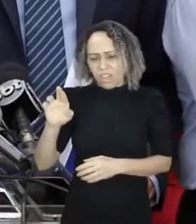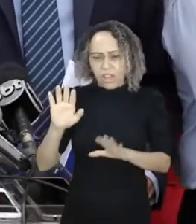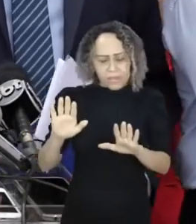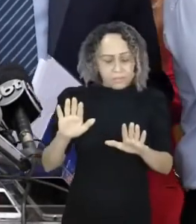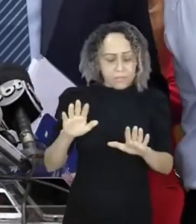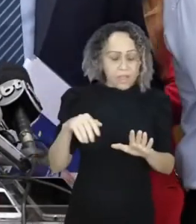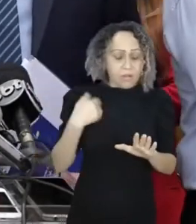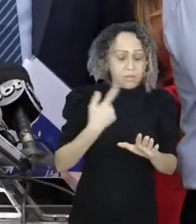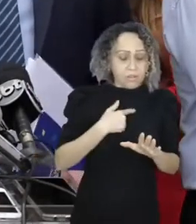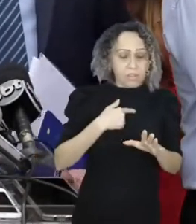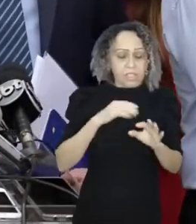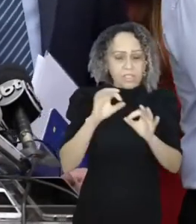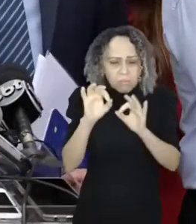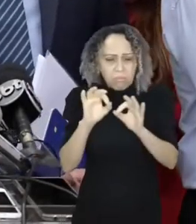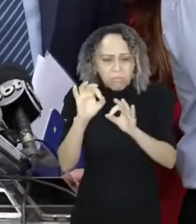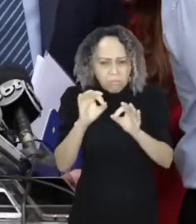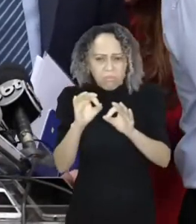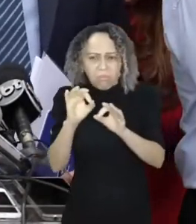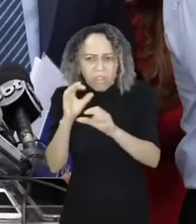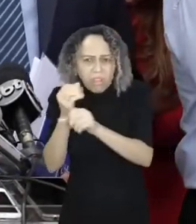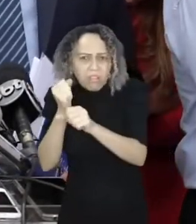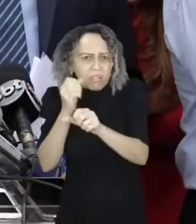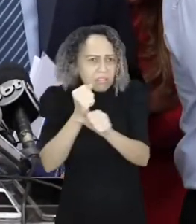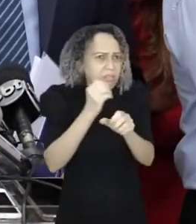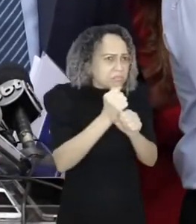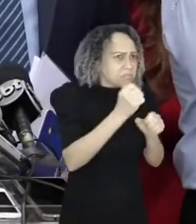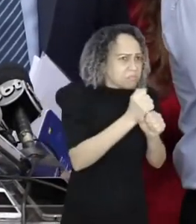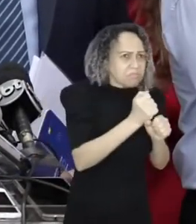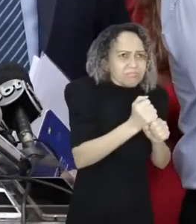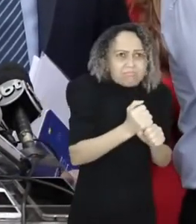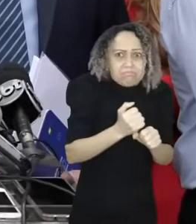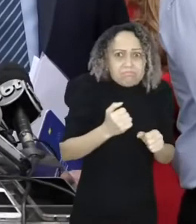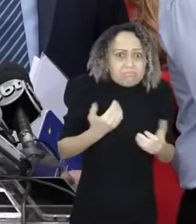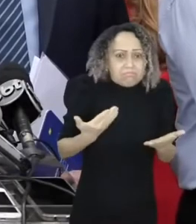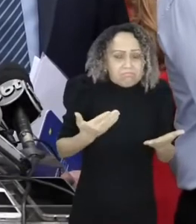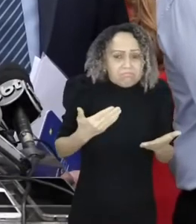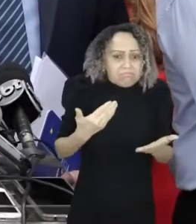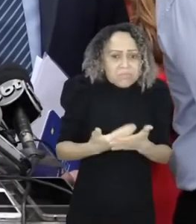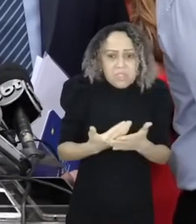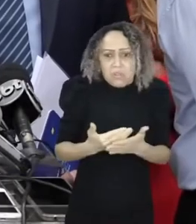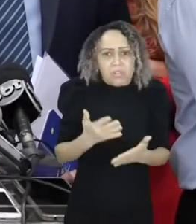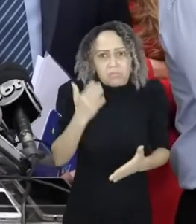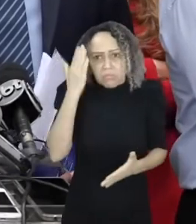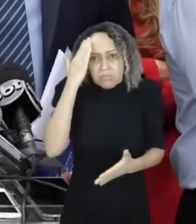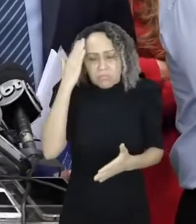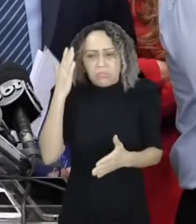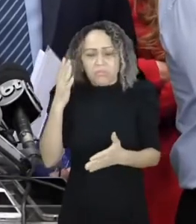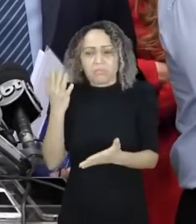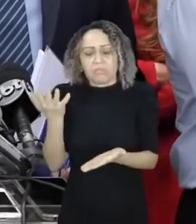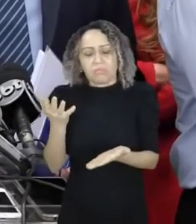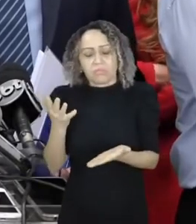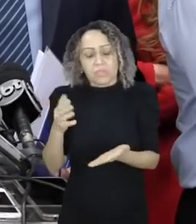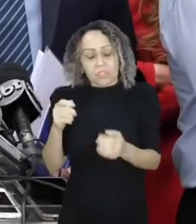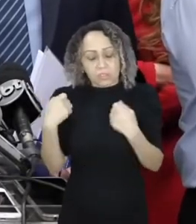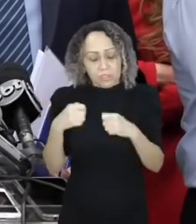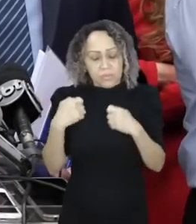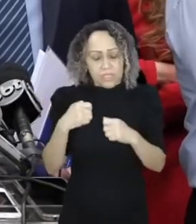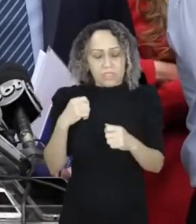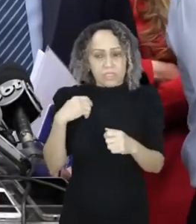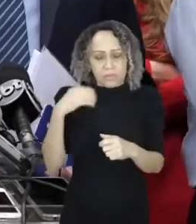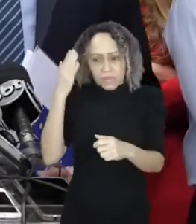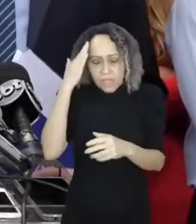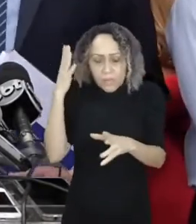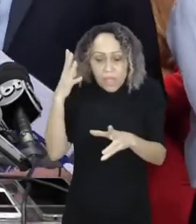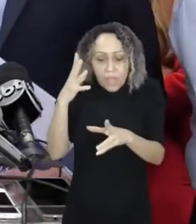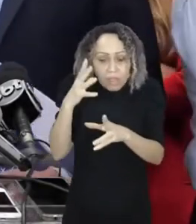temos ainda todos os cálculos feitos pela área técnica. Enquanto a gente não tiver, não temos ainda. Enquanto nós não tiver, nós não vamos divulgar, tá bom? Ok,